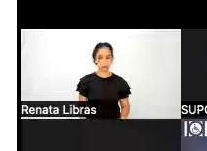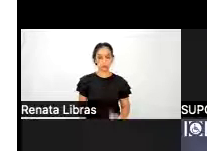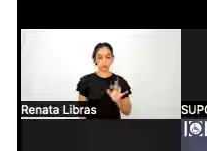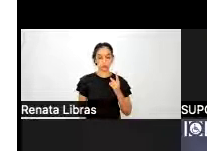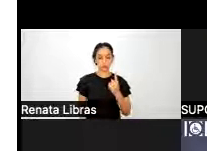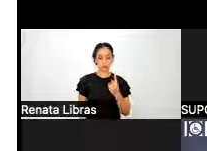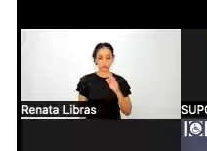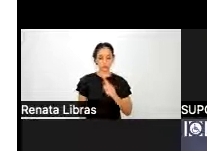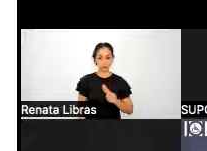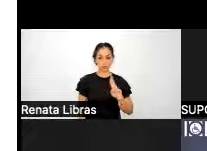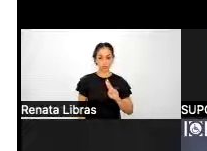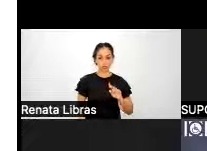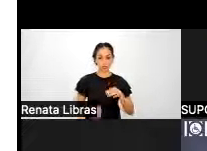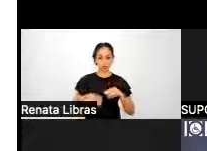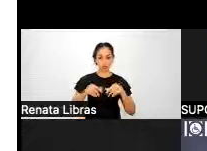fomos fazendo essas